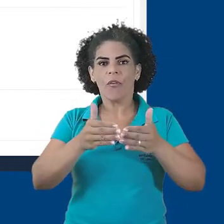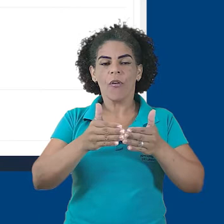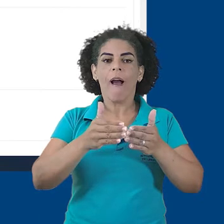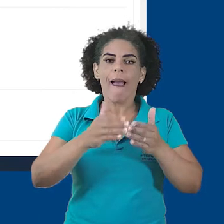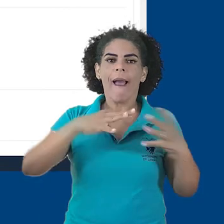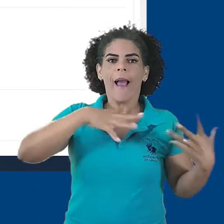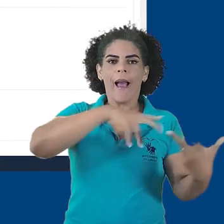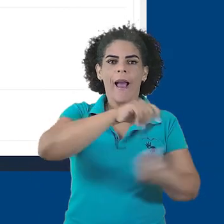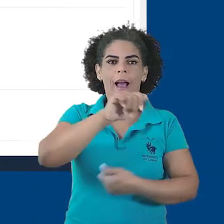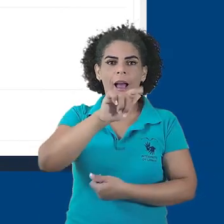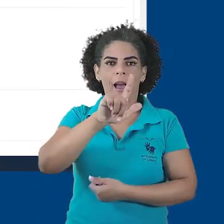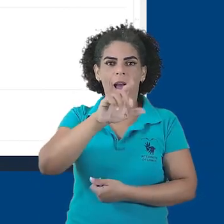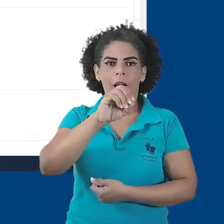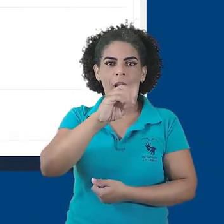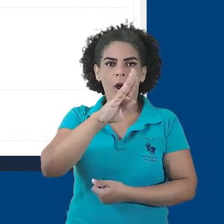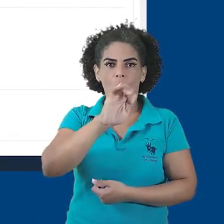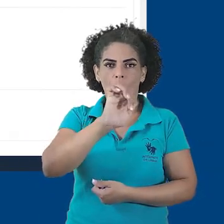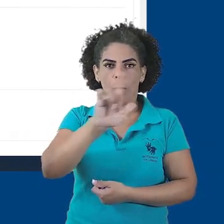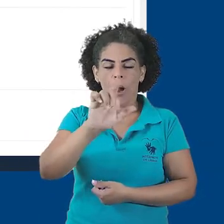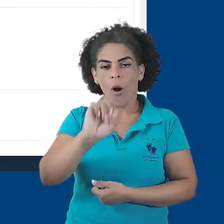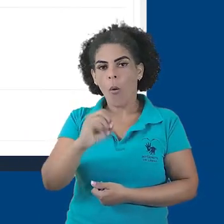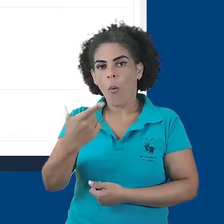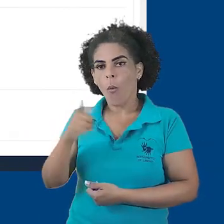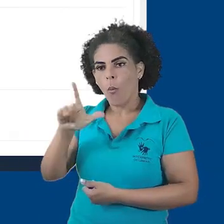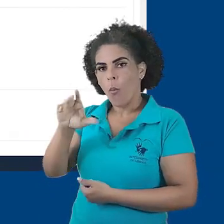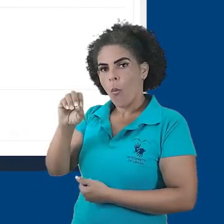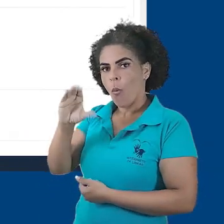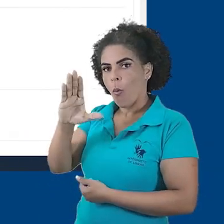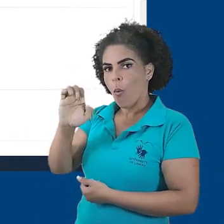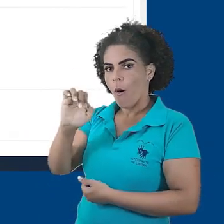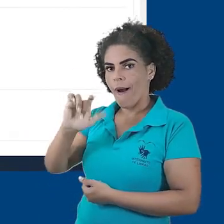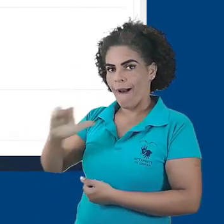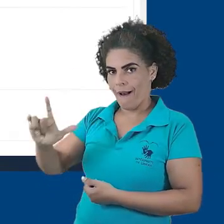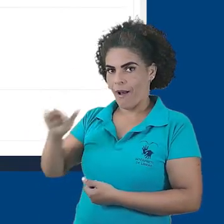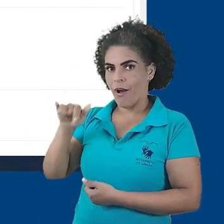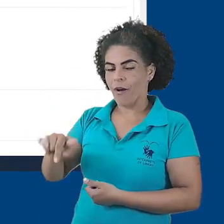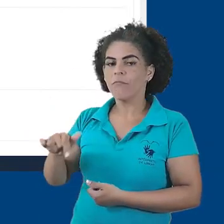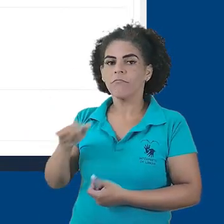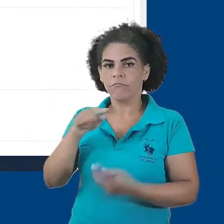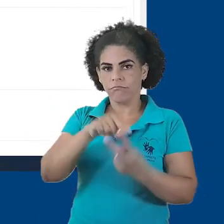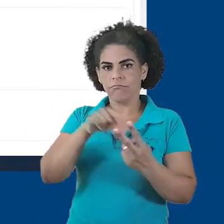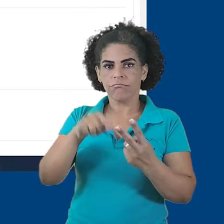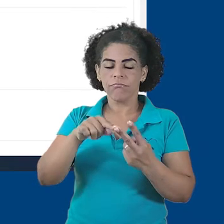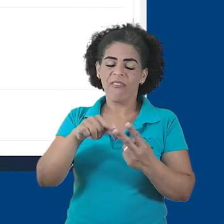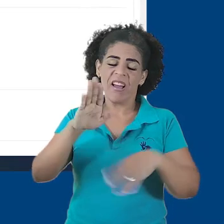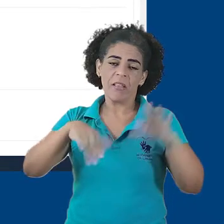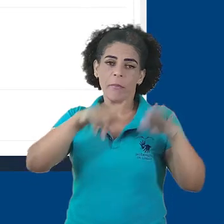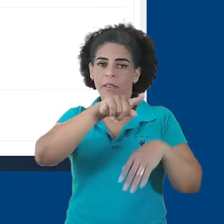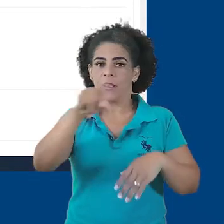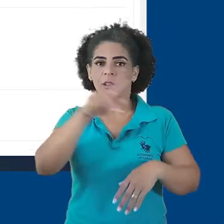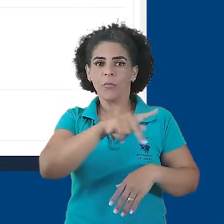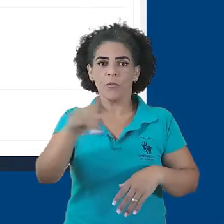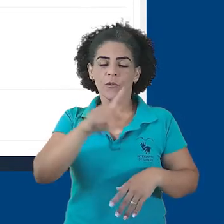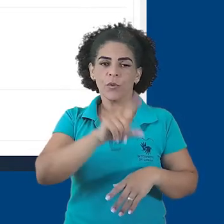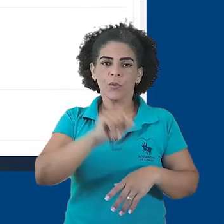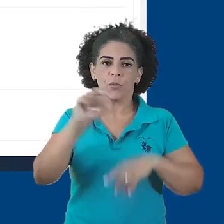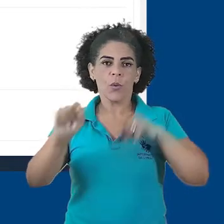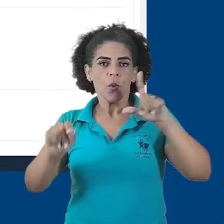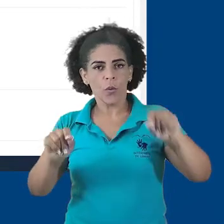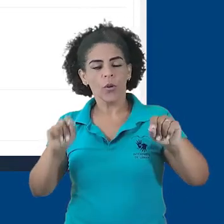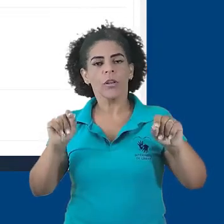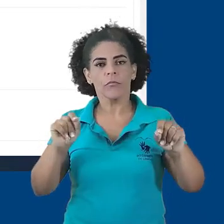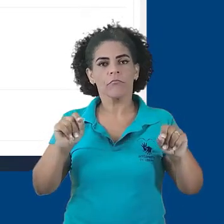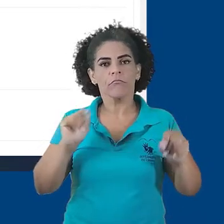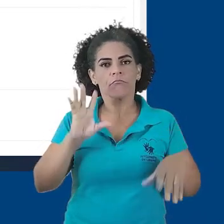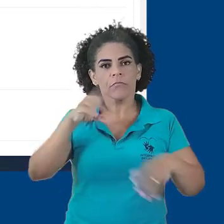escolhemos ou avaliação global ou avaliação local. O método depende e varia de professor para professor. O